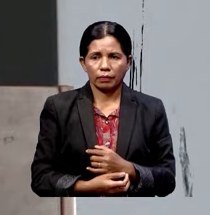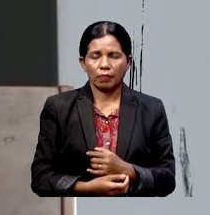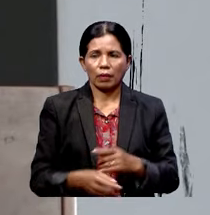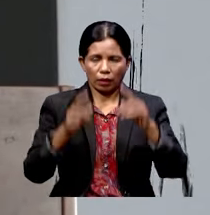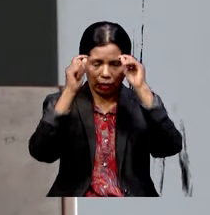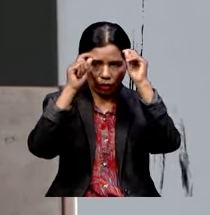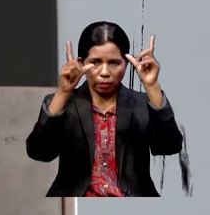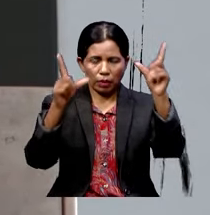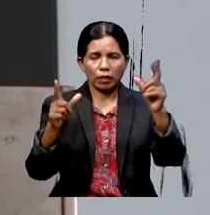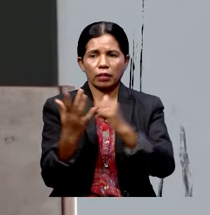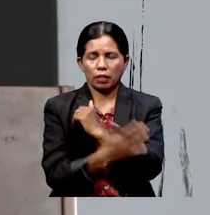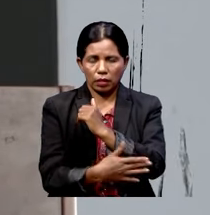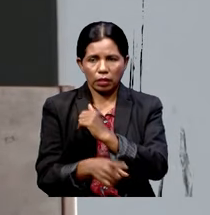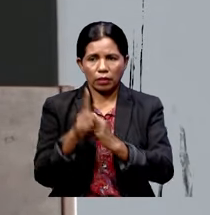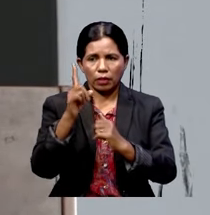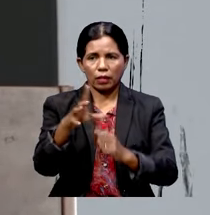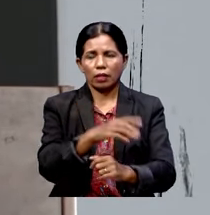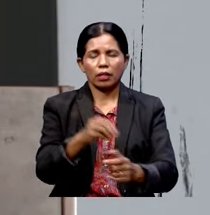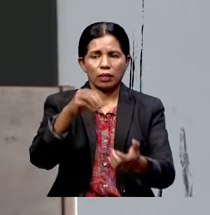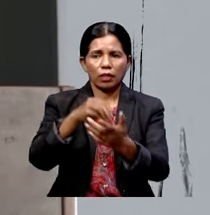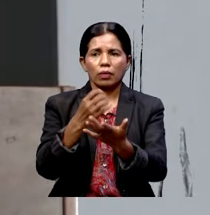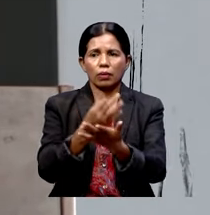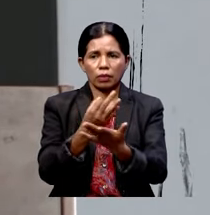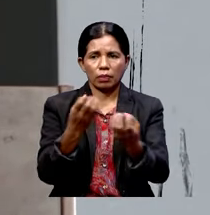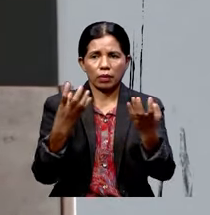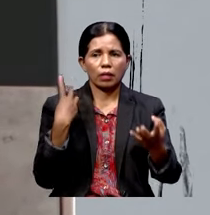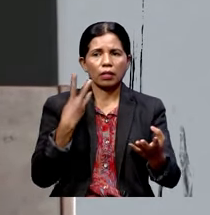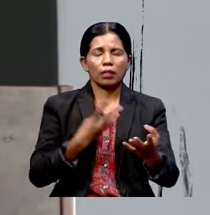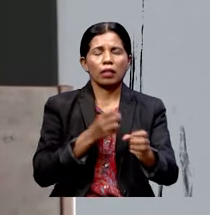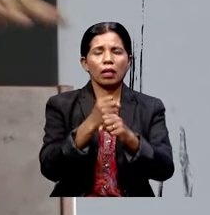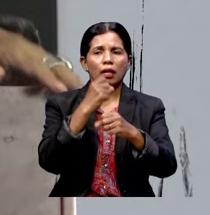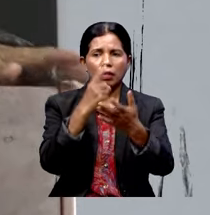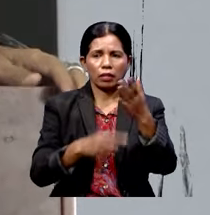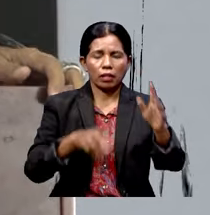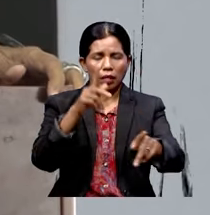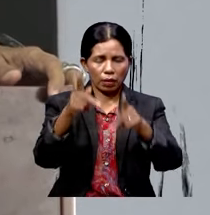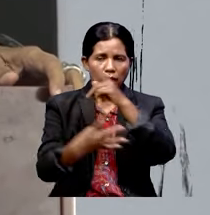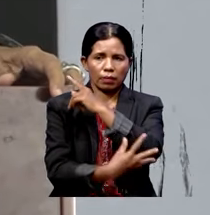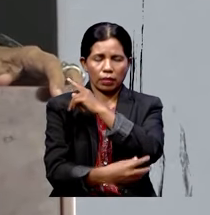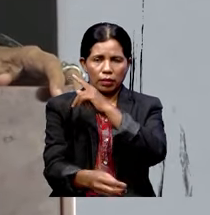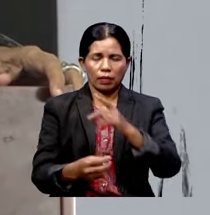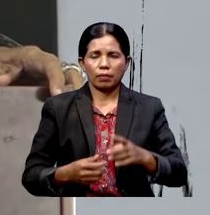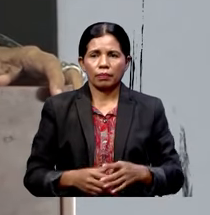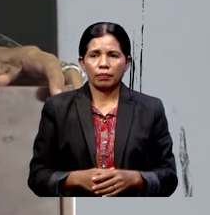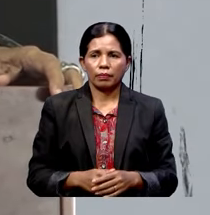Timor-Leste para ir. O osso para que está aqui, que está para sair. Povo maquia.